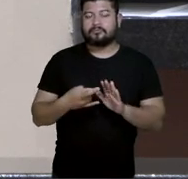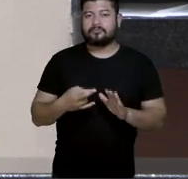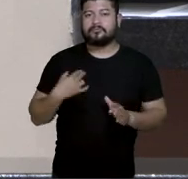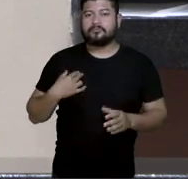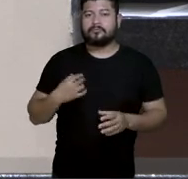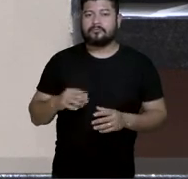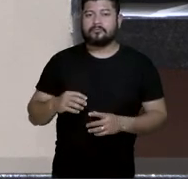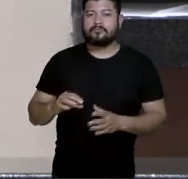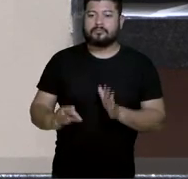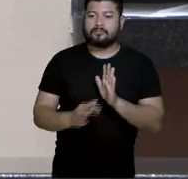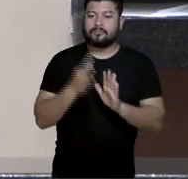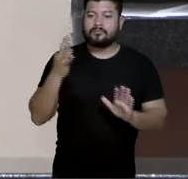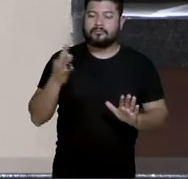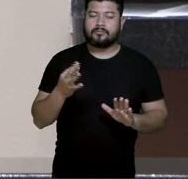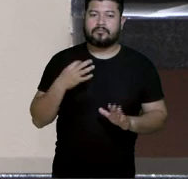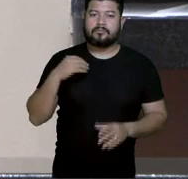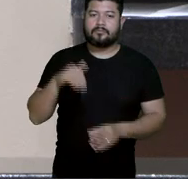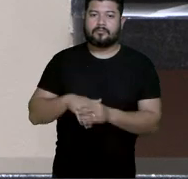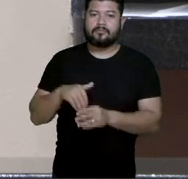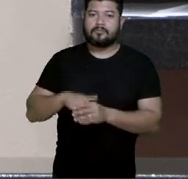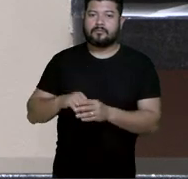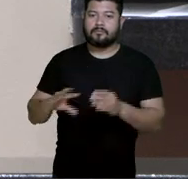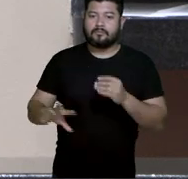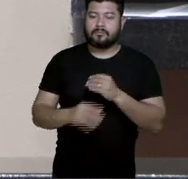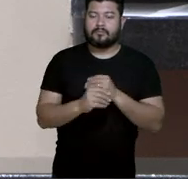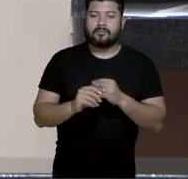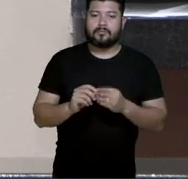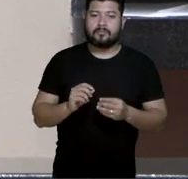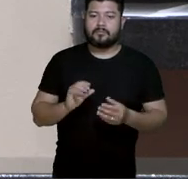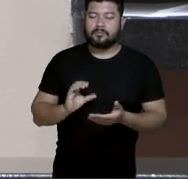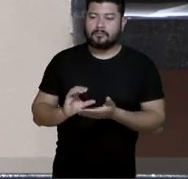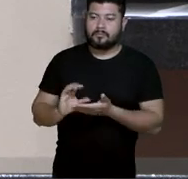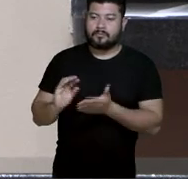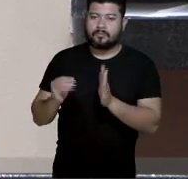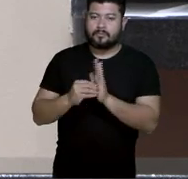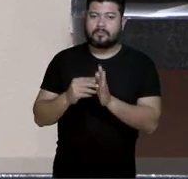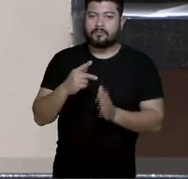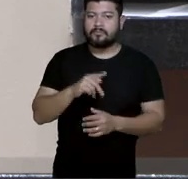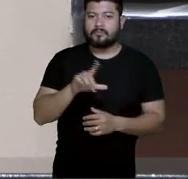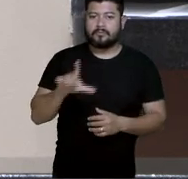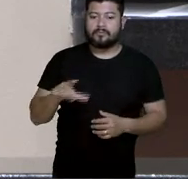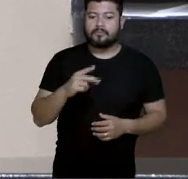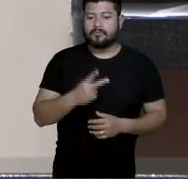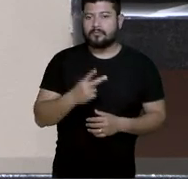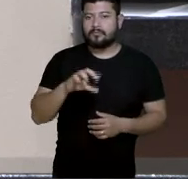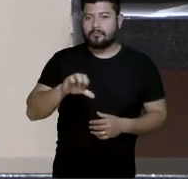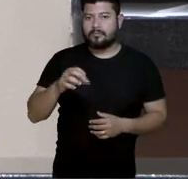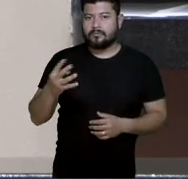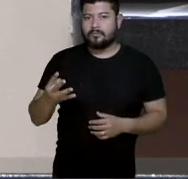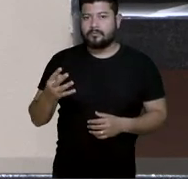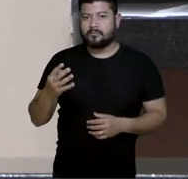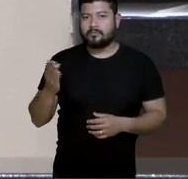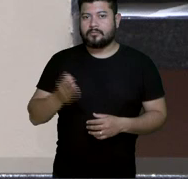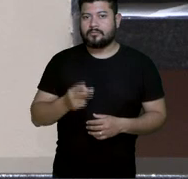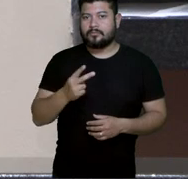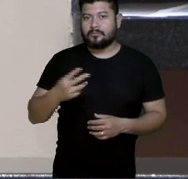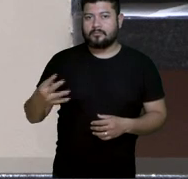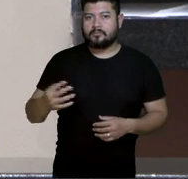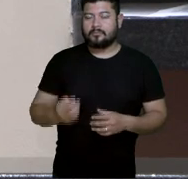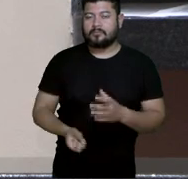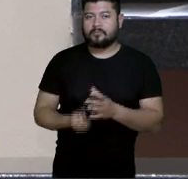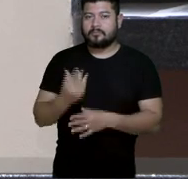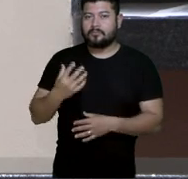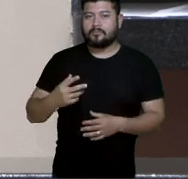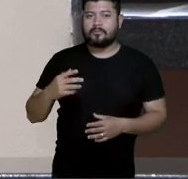em separado para a emenda aditiva anexada ao PL 294 de 2024, que institui o programa